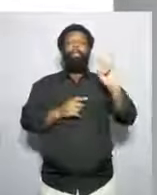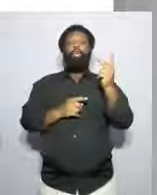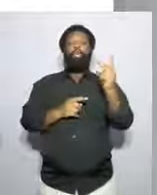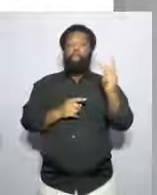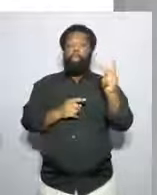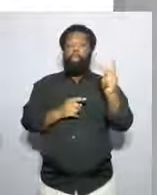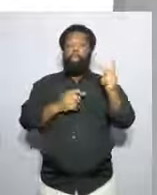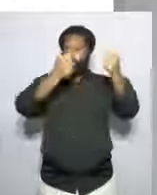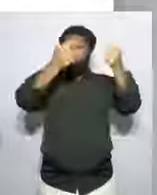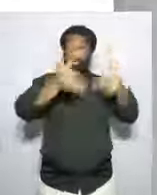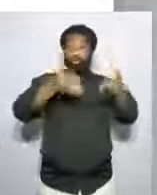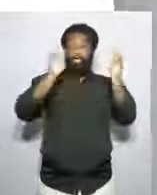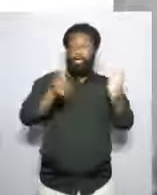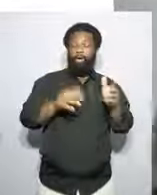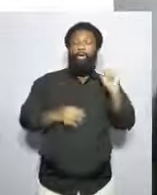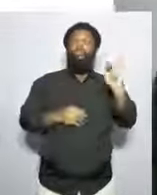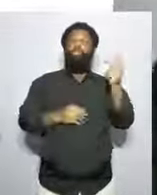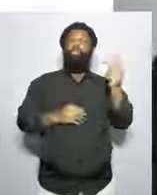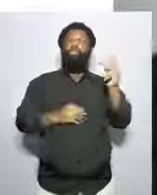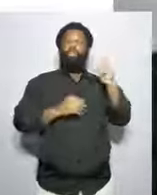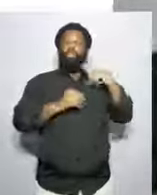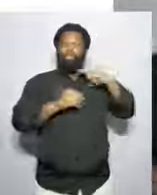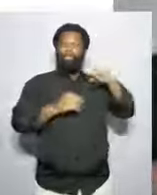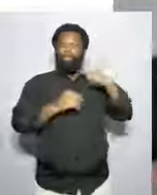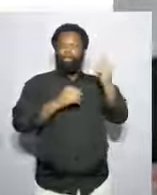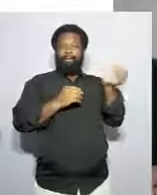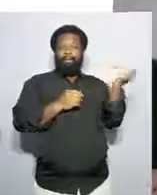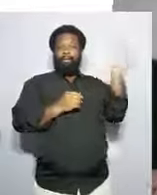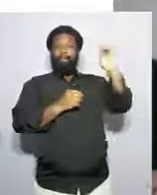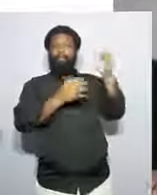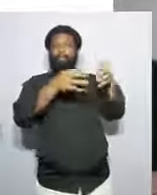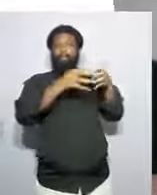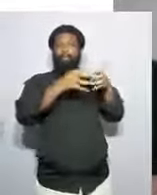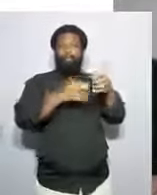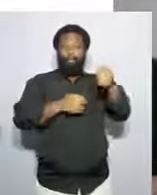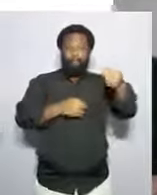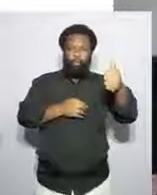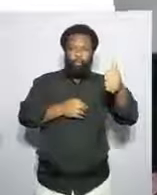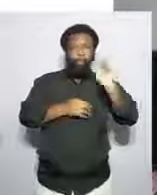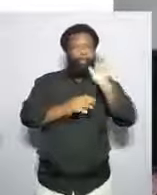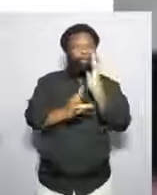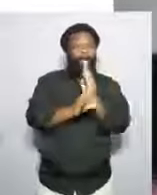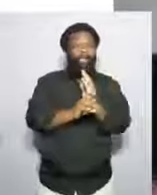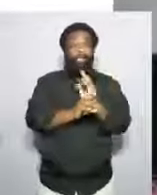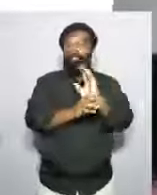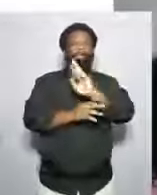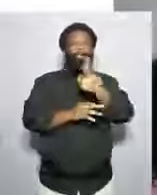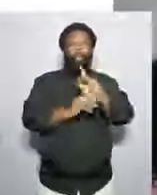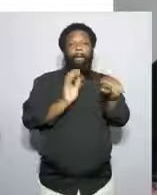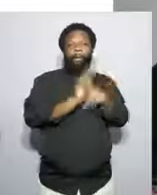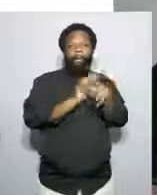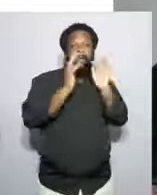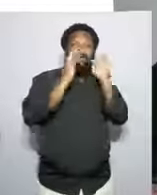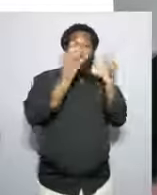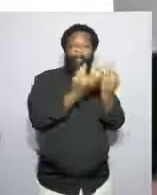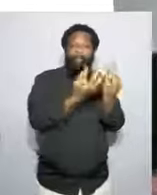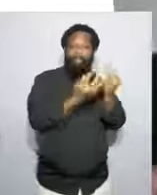falou um pouquinho que o hidrogênio está localizado no grupo 1, mas ele não faz parte da